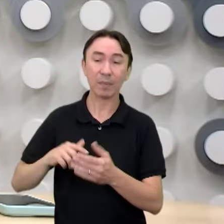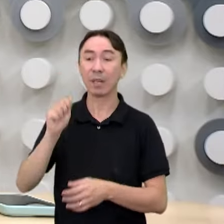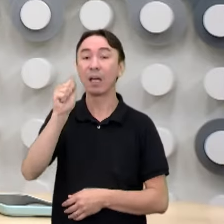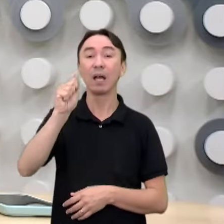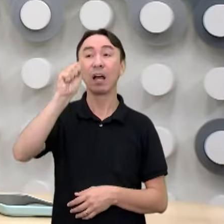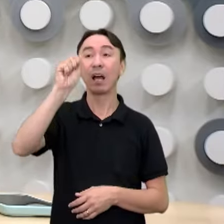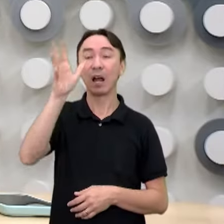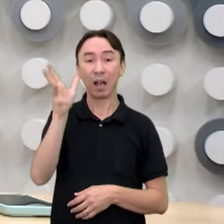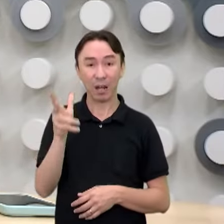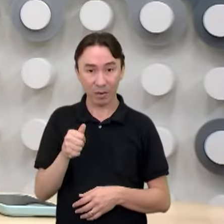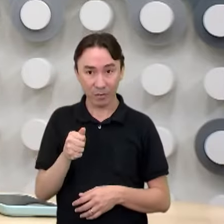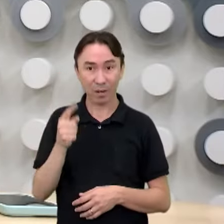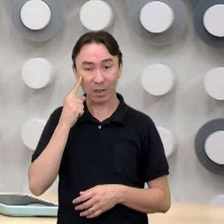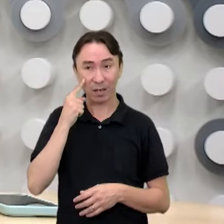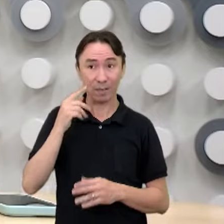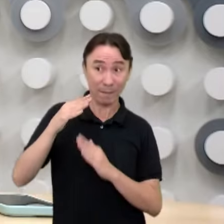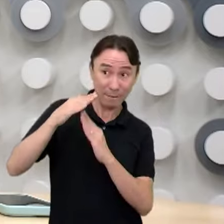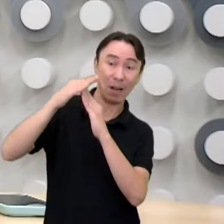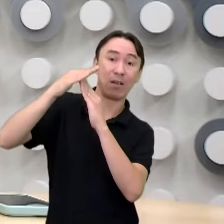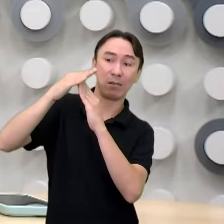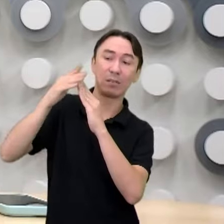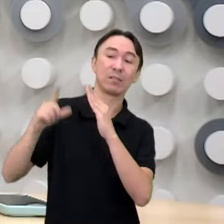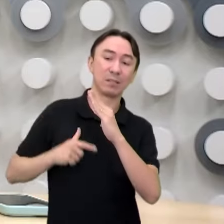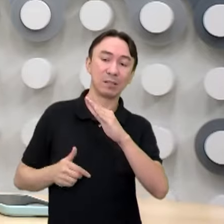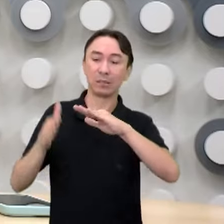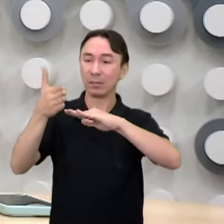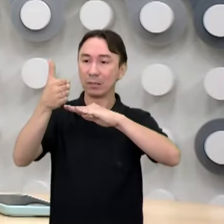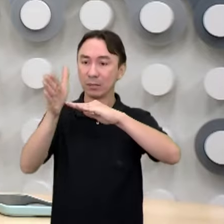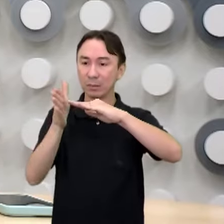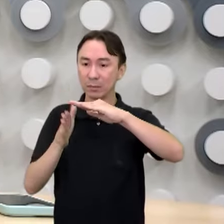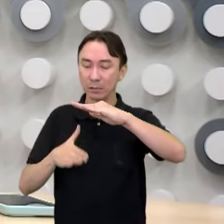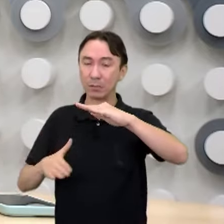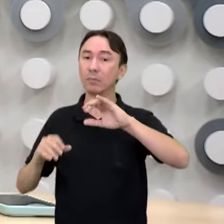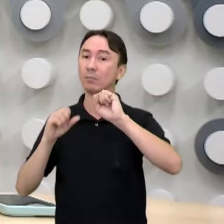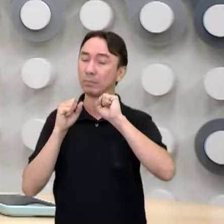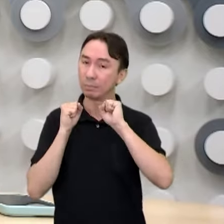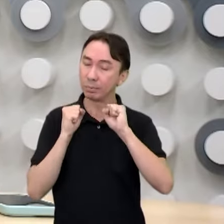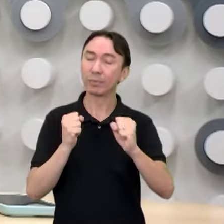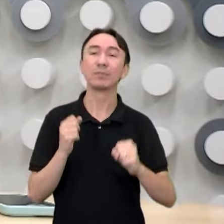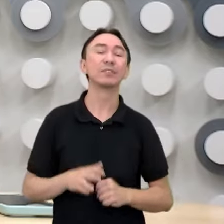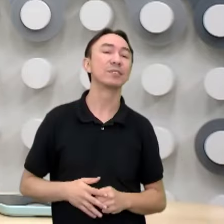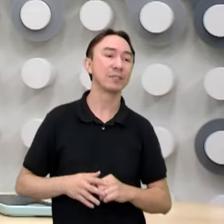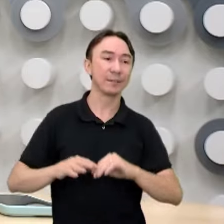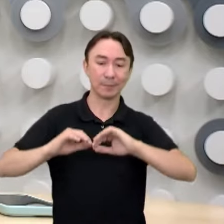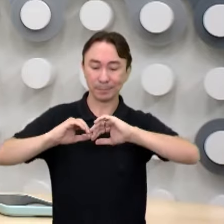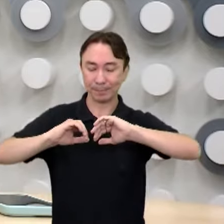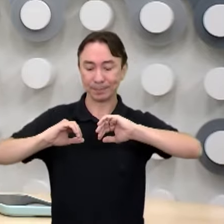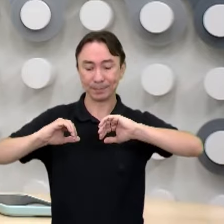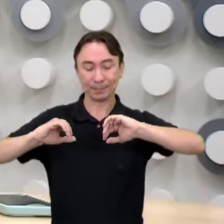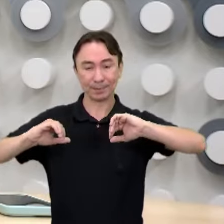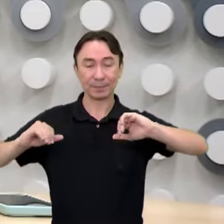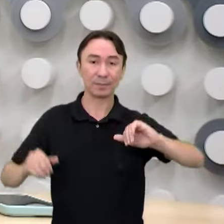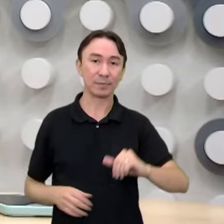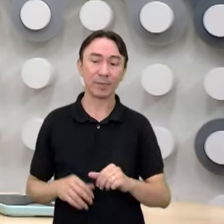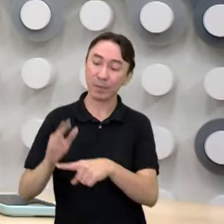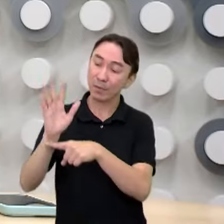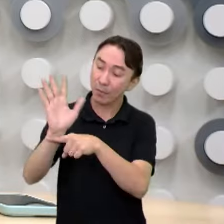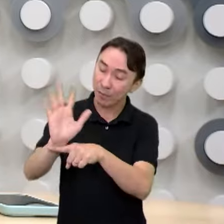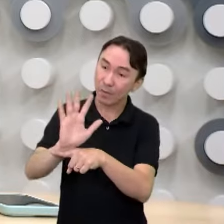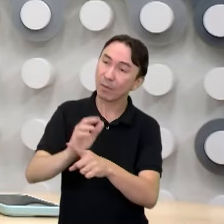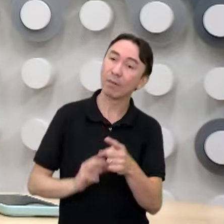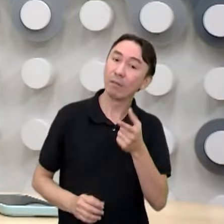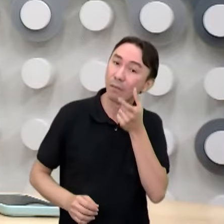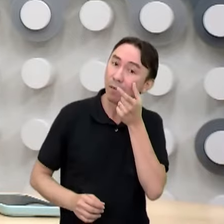relação dessas duas placas aí. Então é interessante, é muito legal quando a gente acaba, né, vendo, né, esses vídeos, né, e